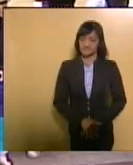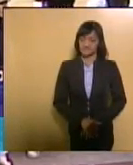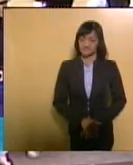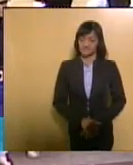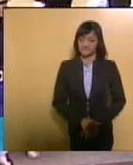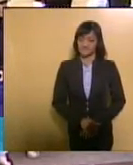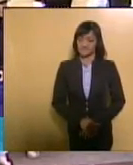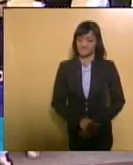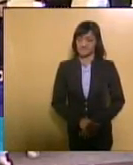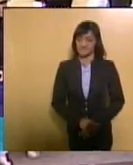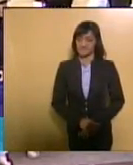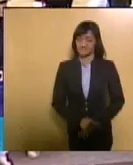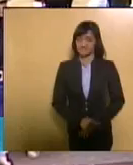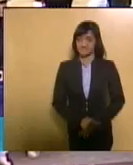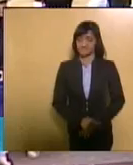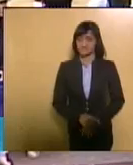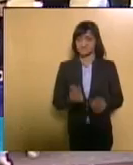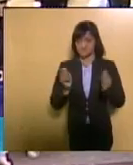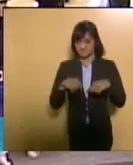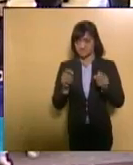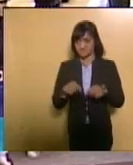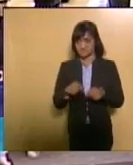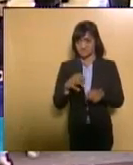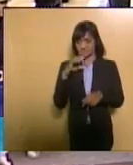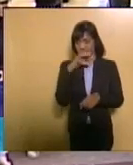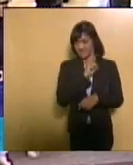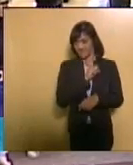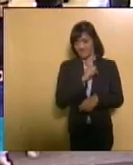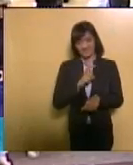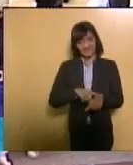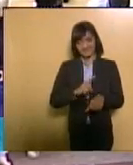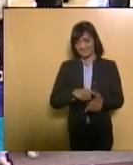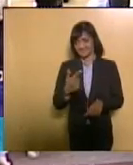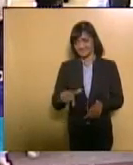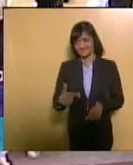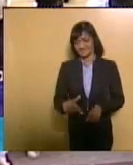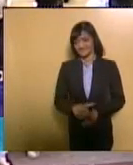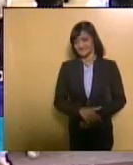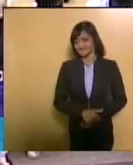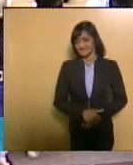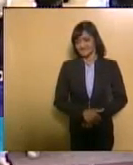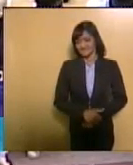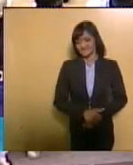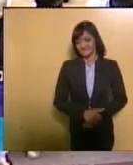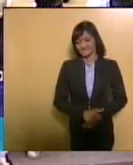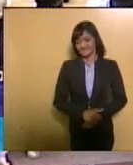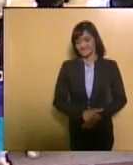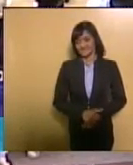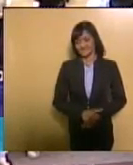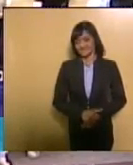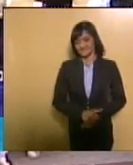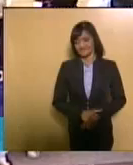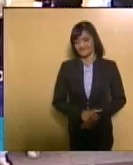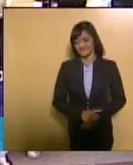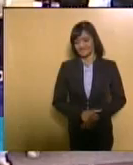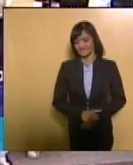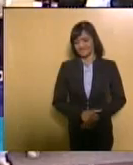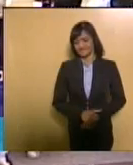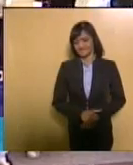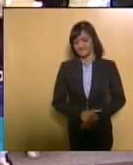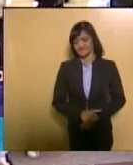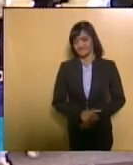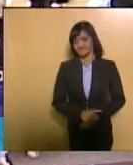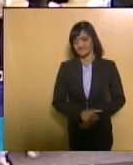janildo vamos ver se a gente consegue objetivar porque senão vamos sair daqui 3 horas da manhã é rapidinho assim eh